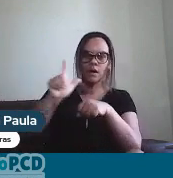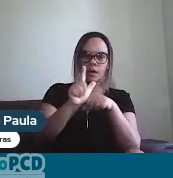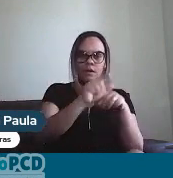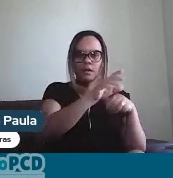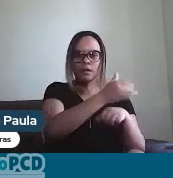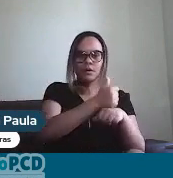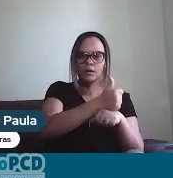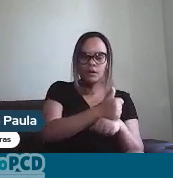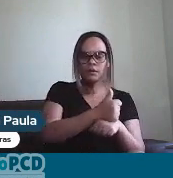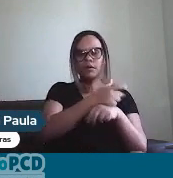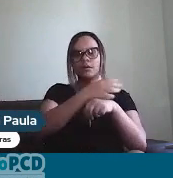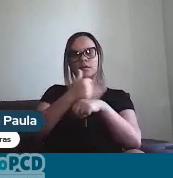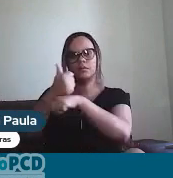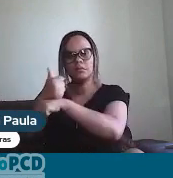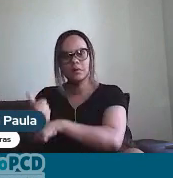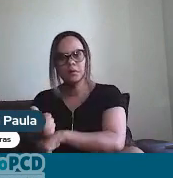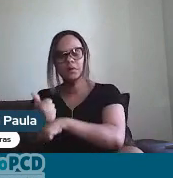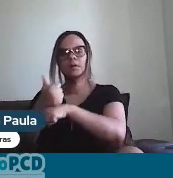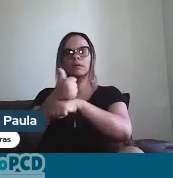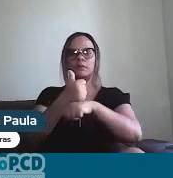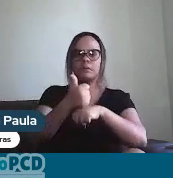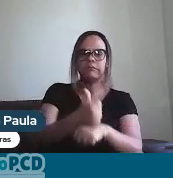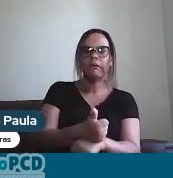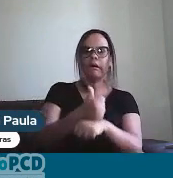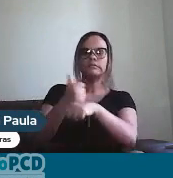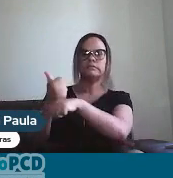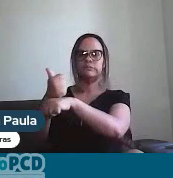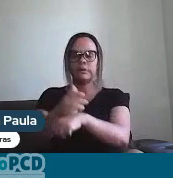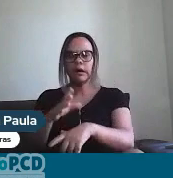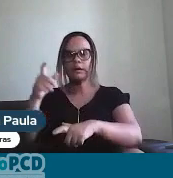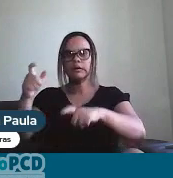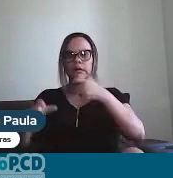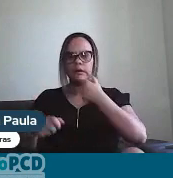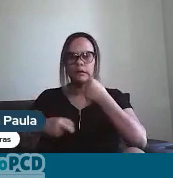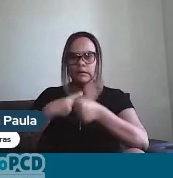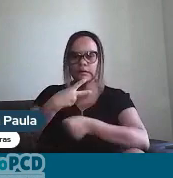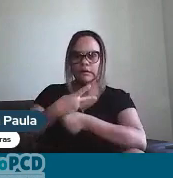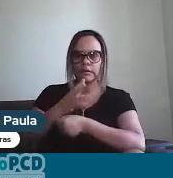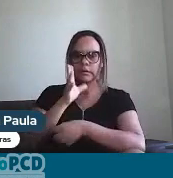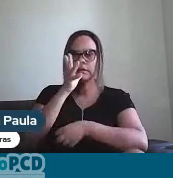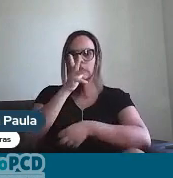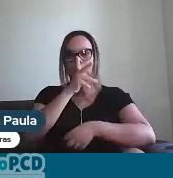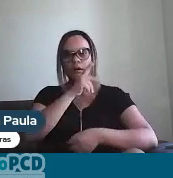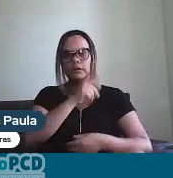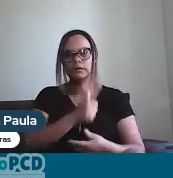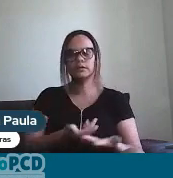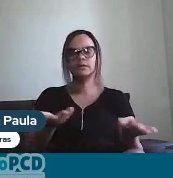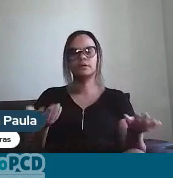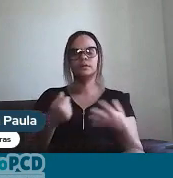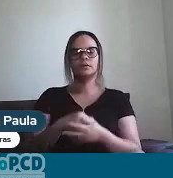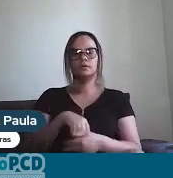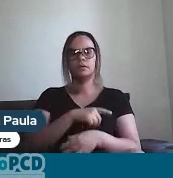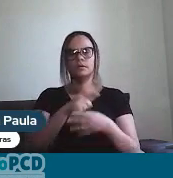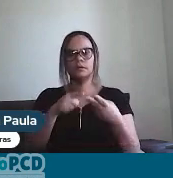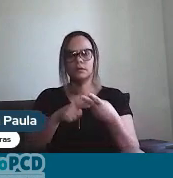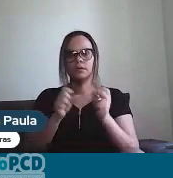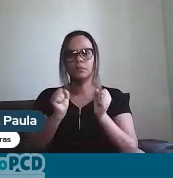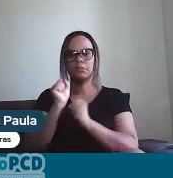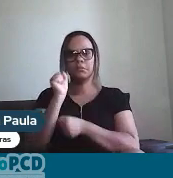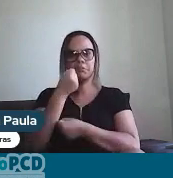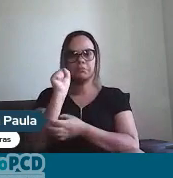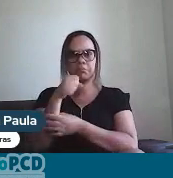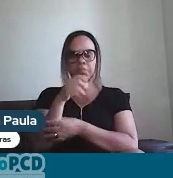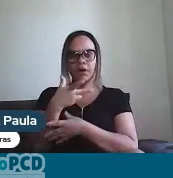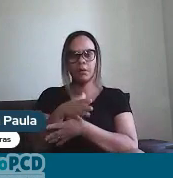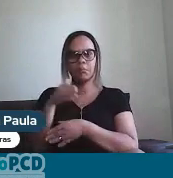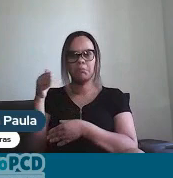X ou Y, um é um neurologista, que eu vou levar 2 anos para conseguir lá pelo SUS, né? O outro é um ortopedista, e aí a pessoa fica